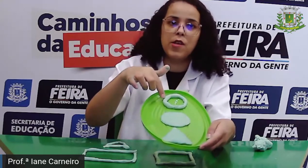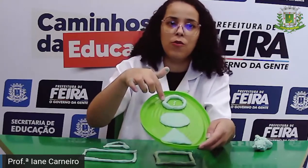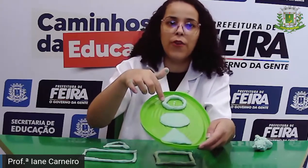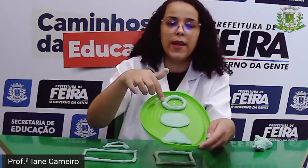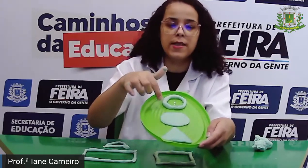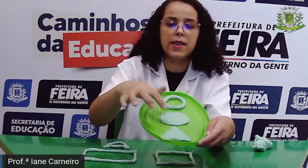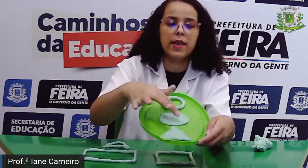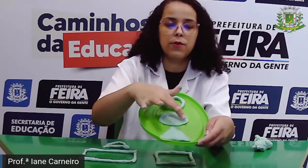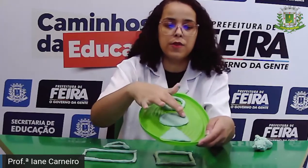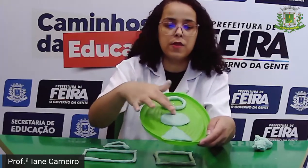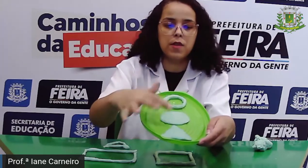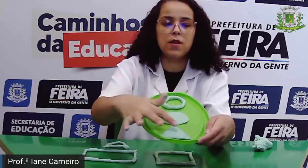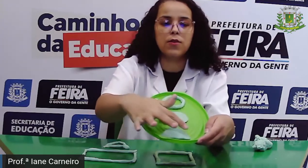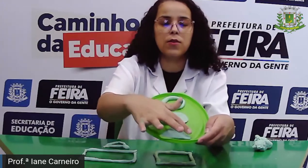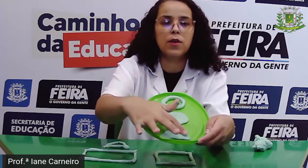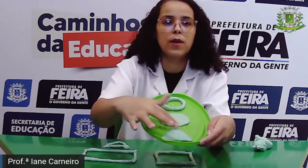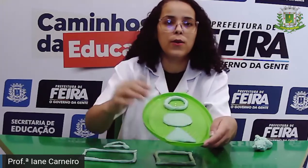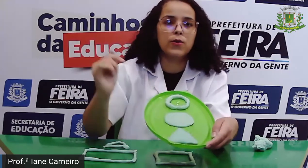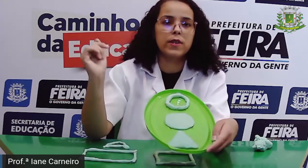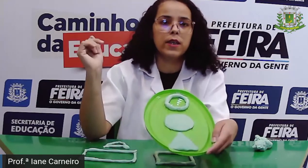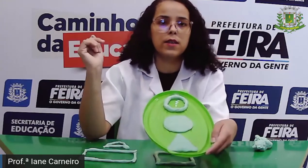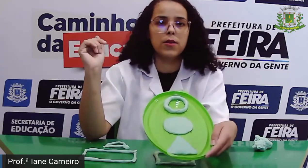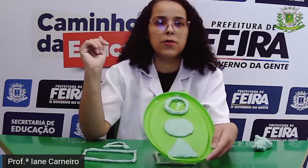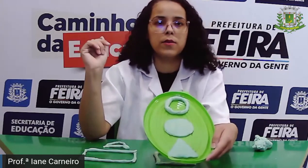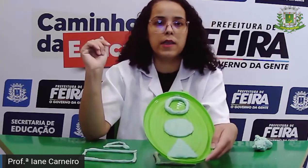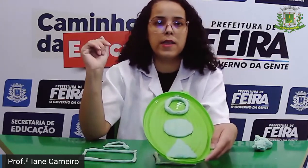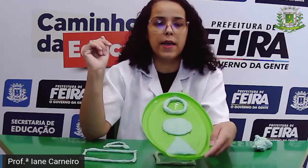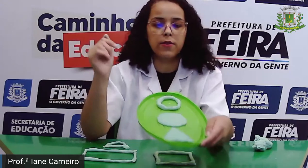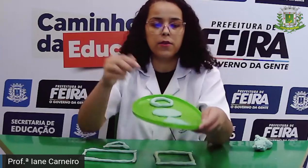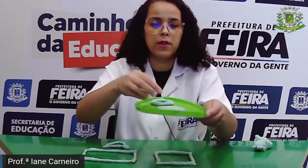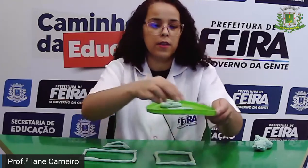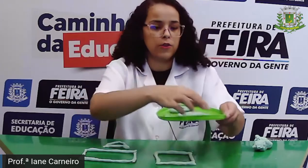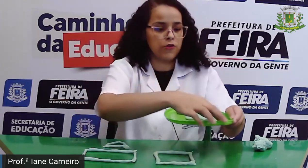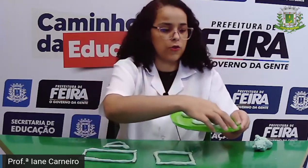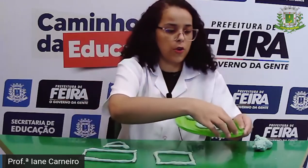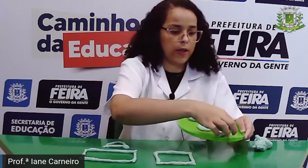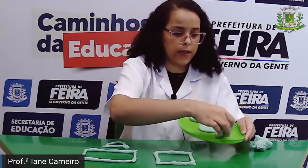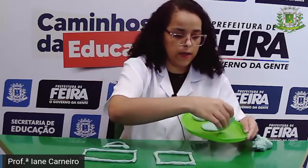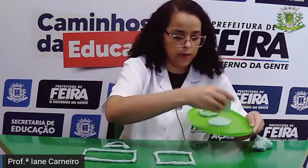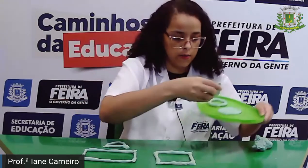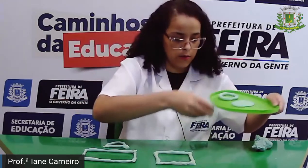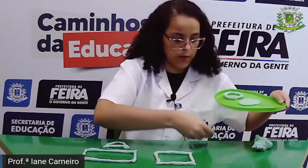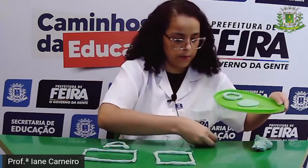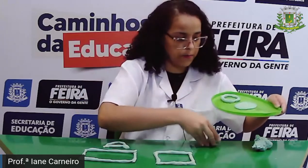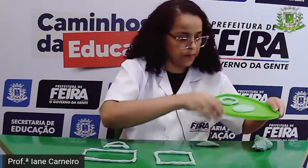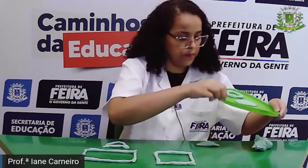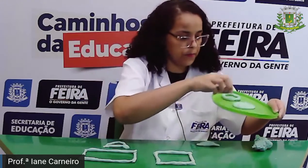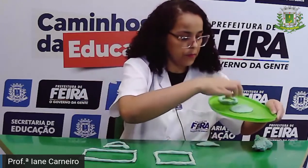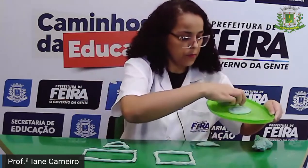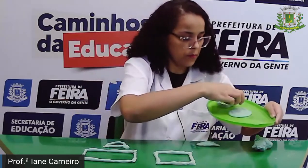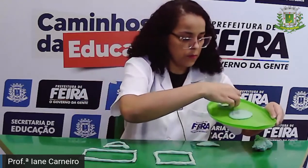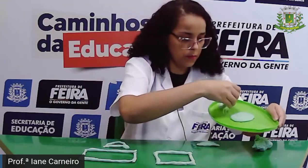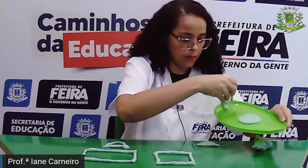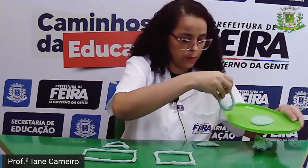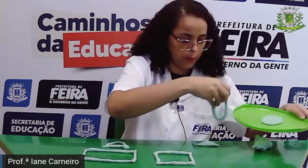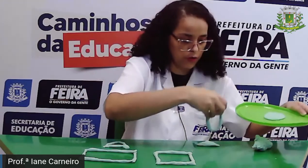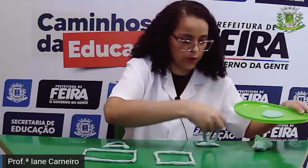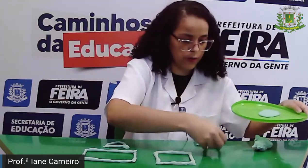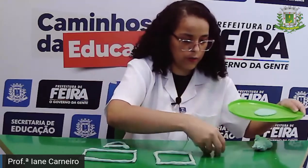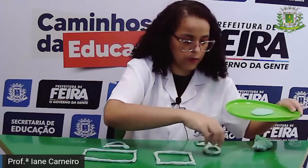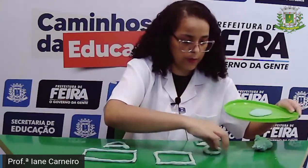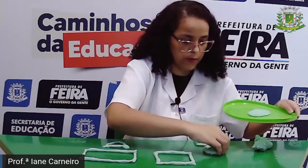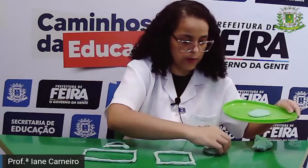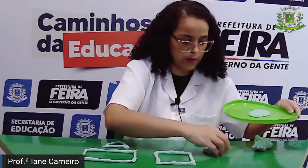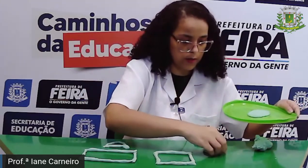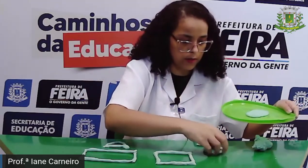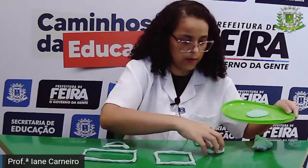percebe a circunferência, né? O círculo, o triângulo, tá certo? Deixa eu trocar aqui agora para mostrar